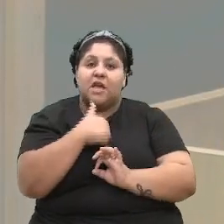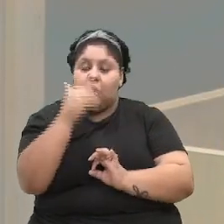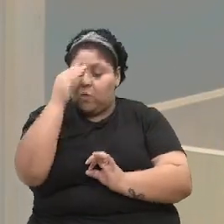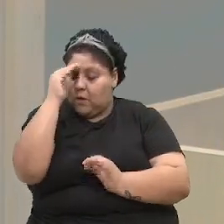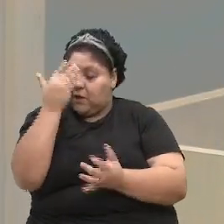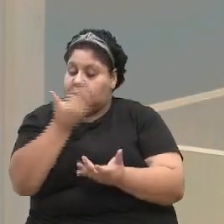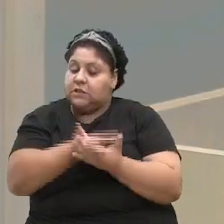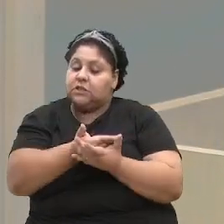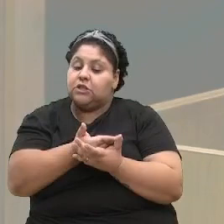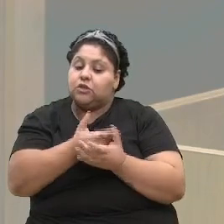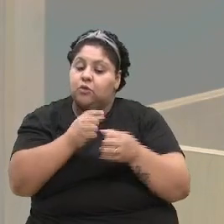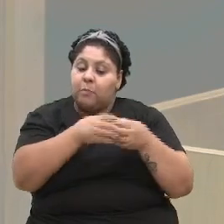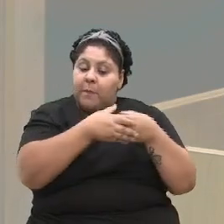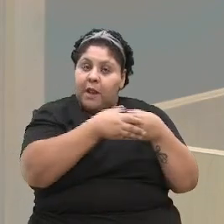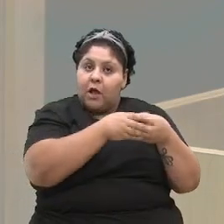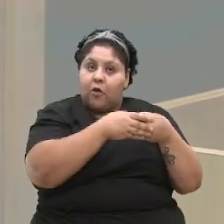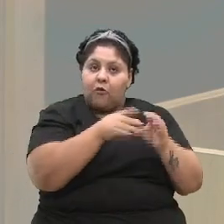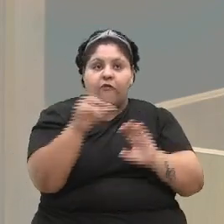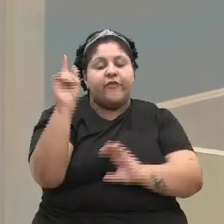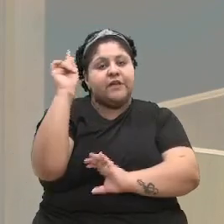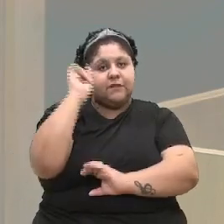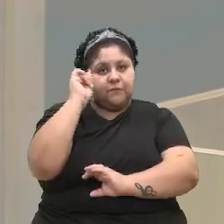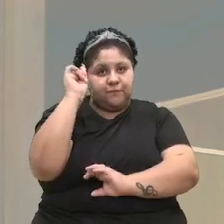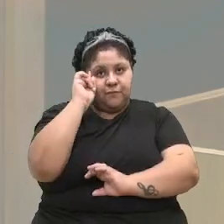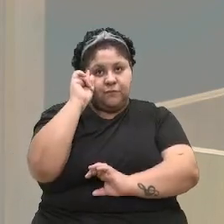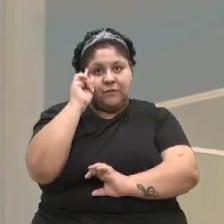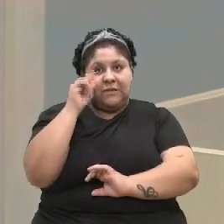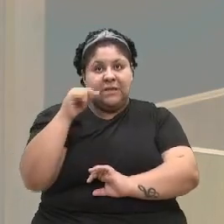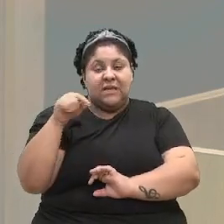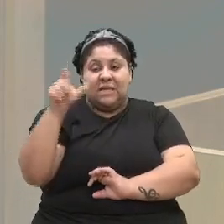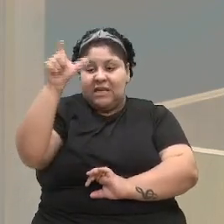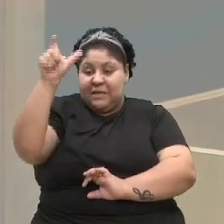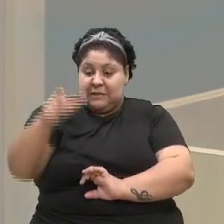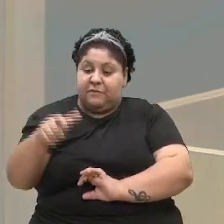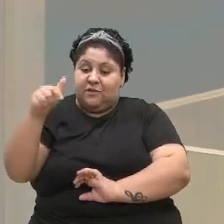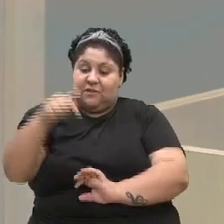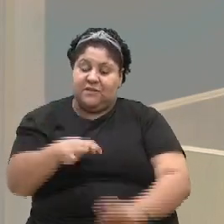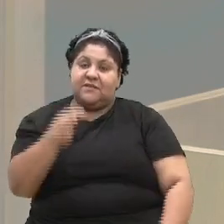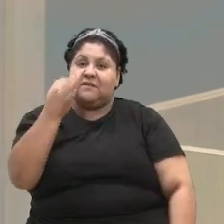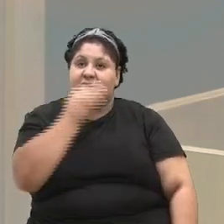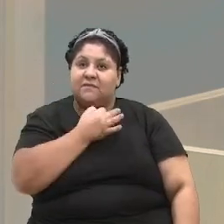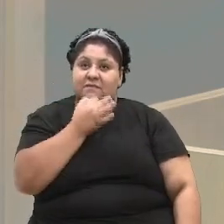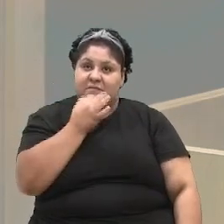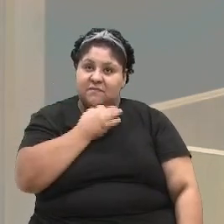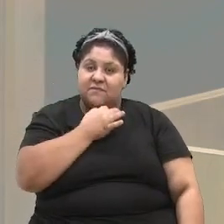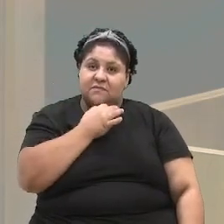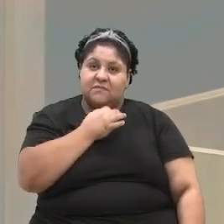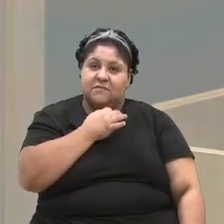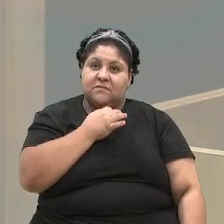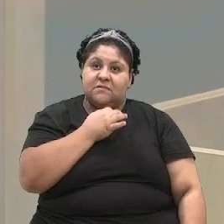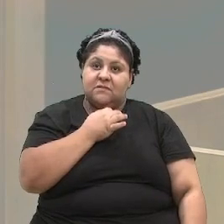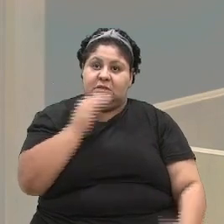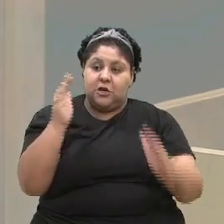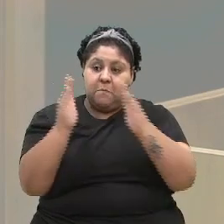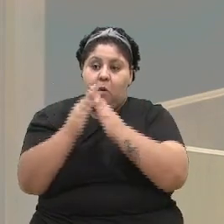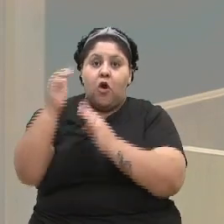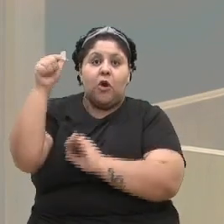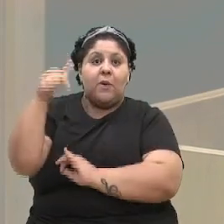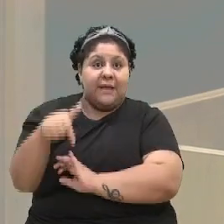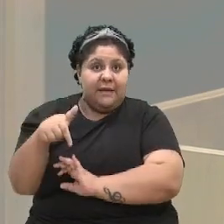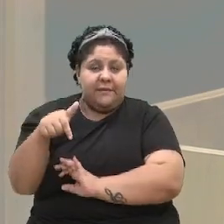pela convivência no dia a dia, que as pessoas de Caxias do Sul, que residem em Caxias do